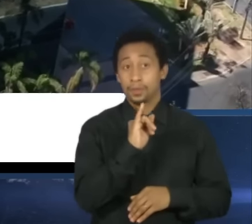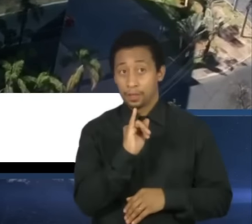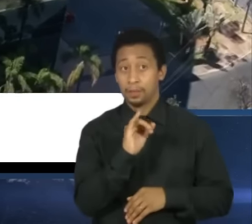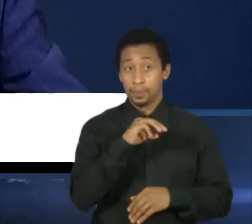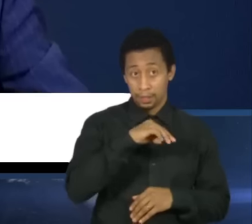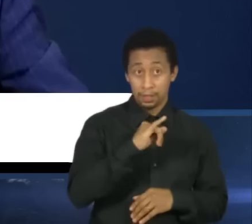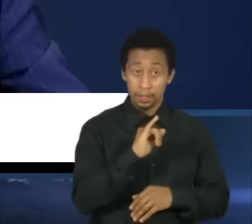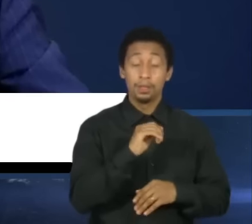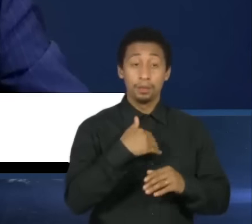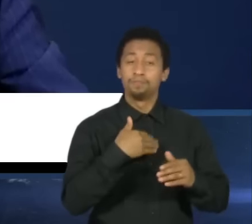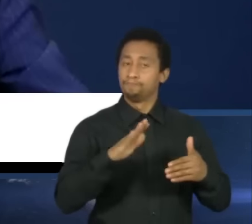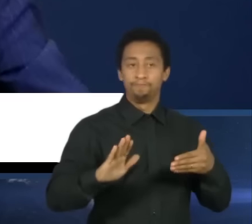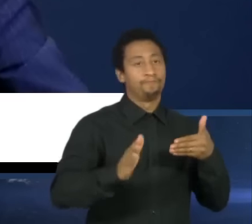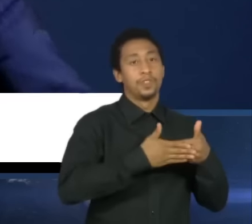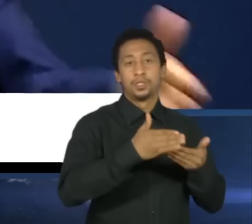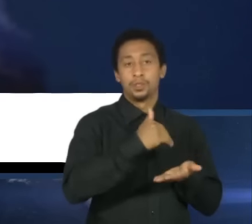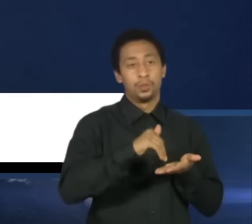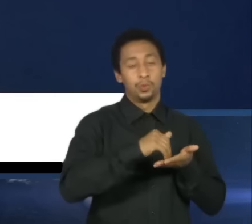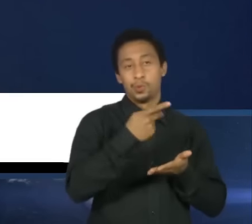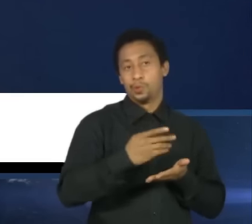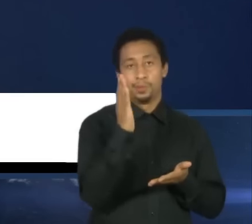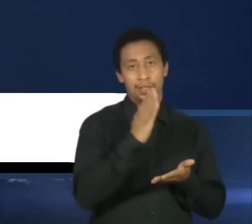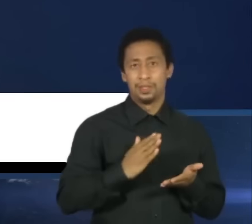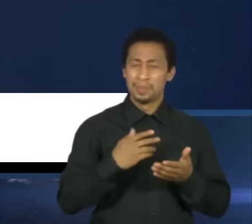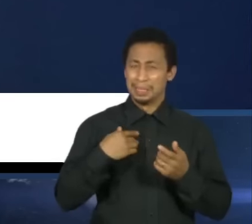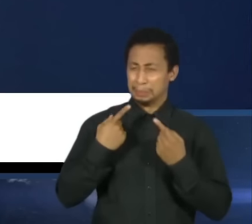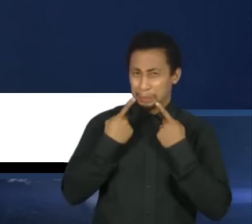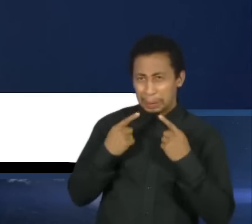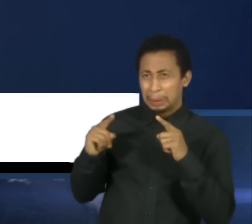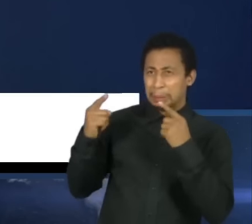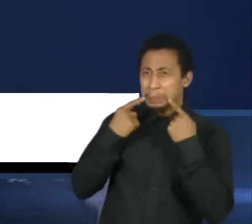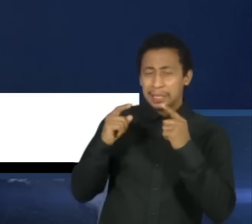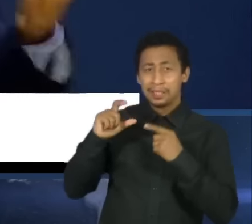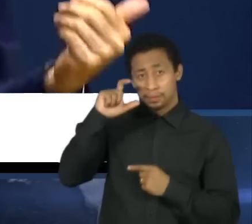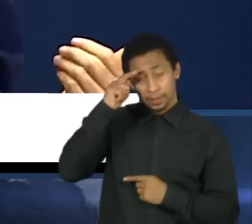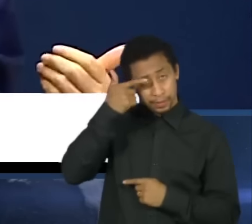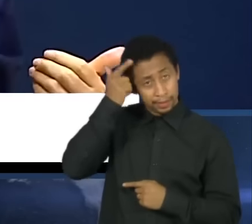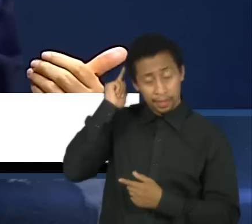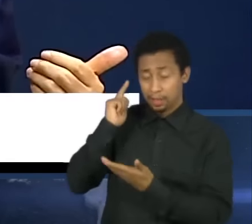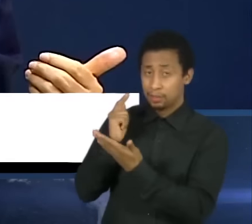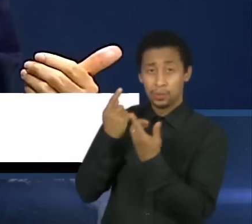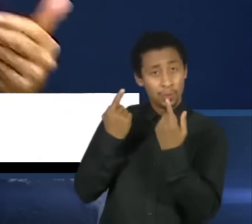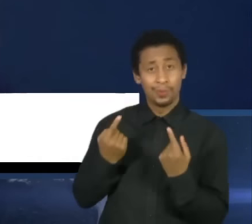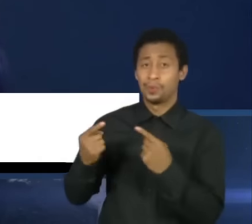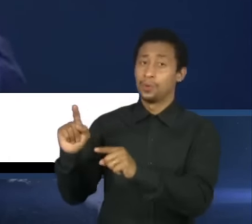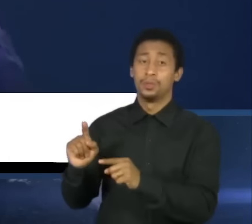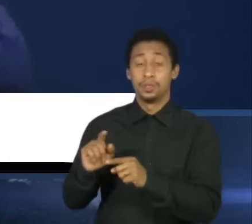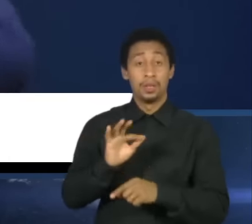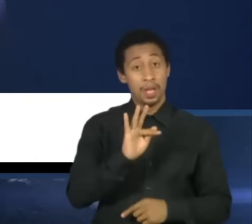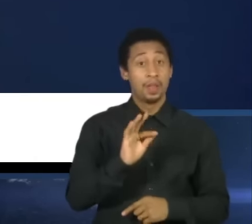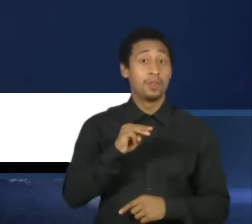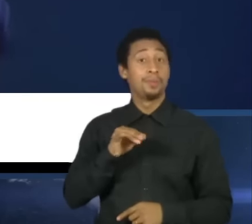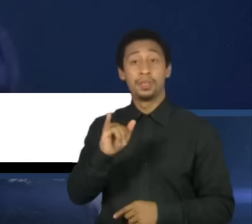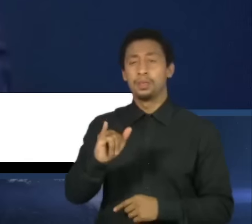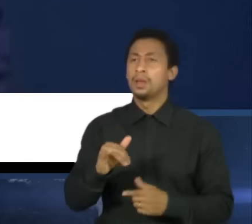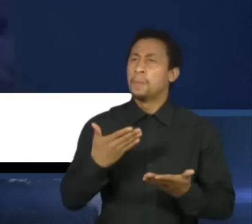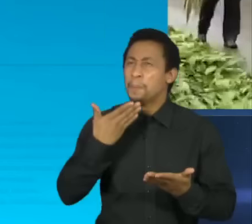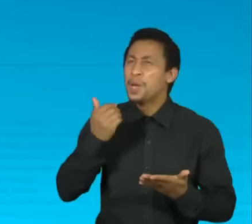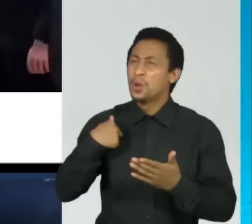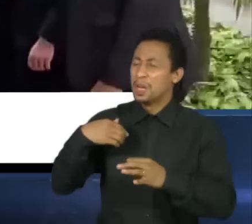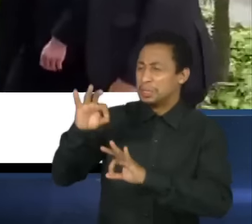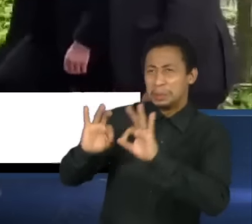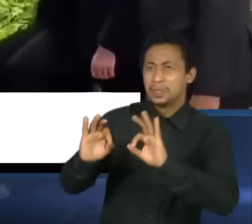ano que vem, após dispensa e duras críticas do ministro da Economia, Paulo Guedes. Eu estou achando melhor de fazer previsão em outro